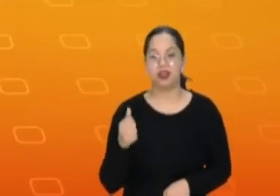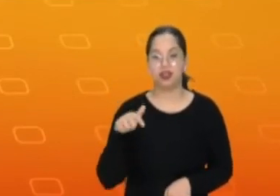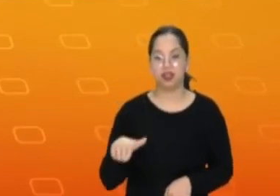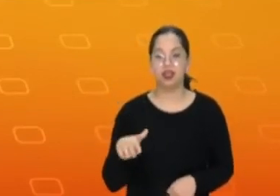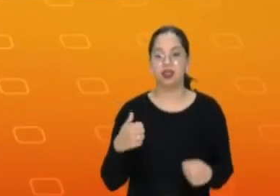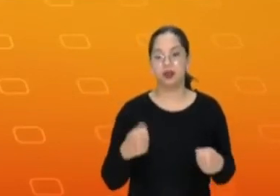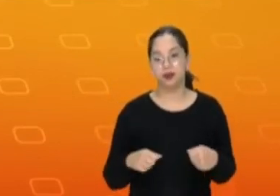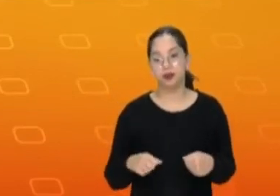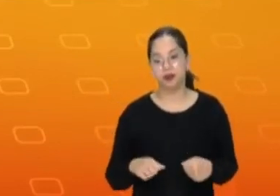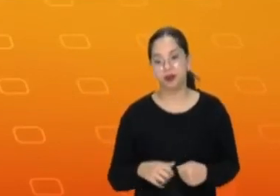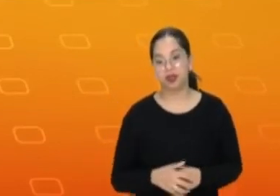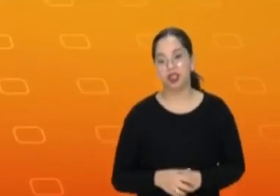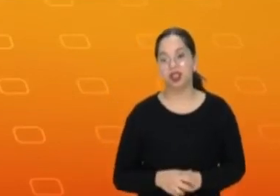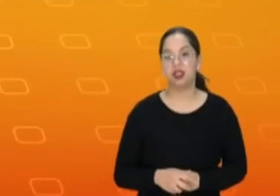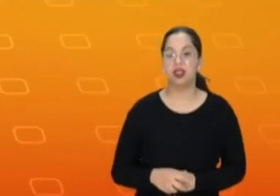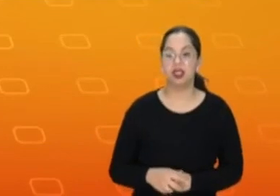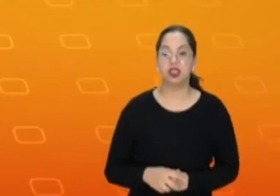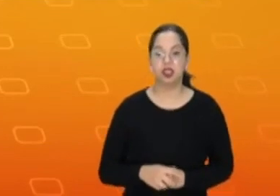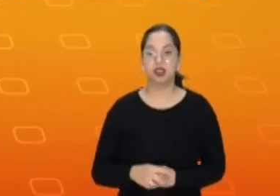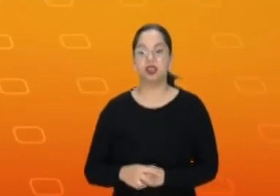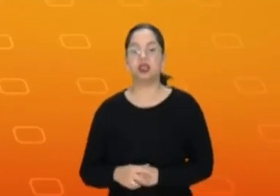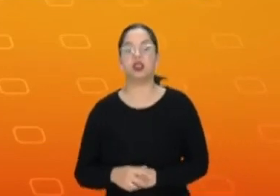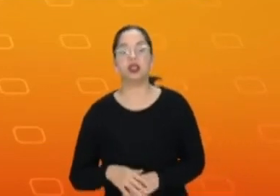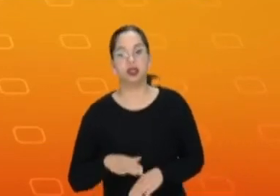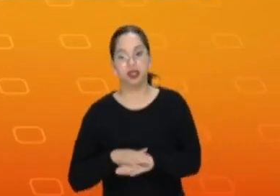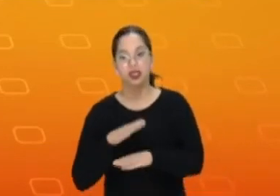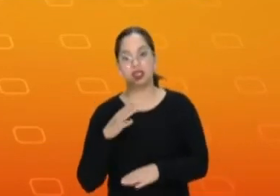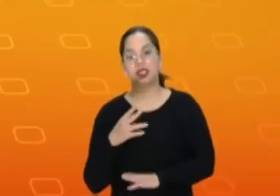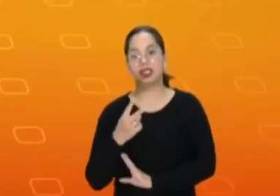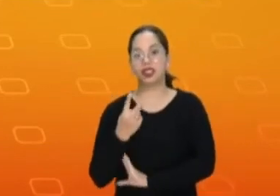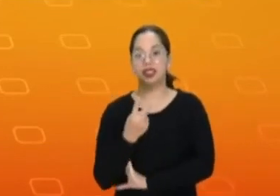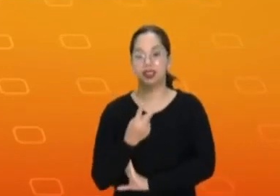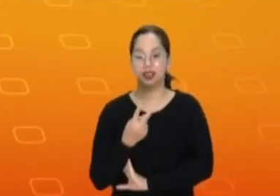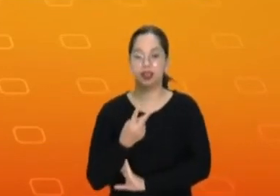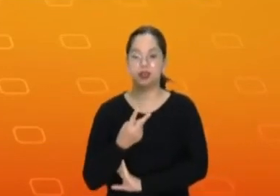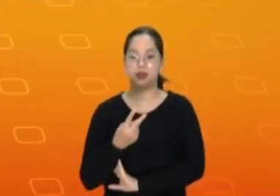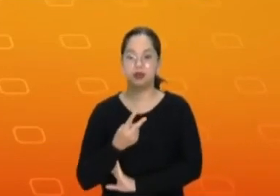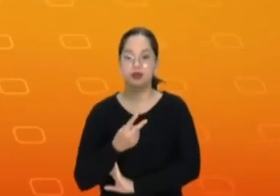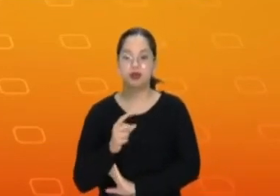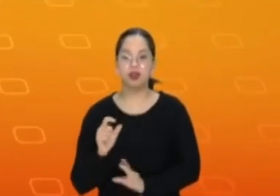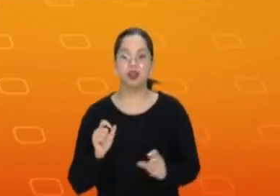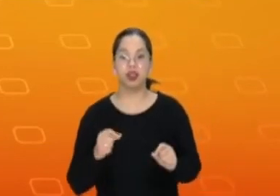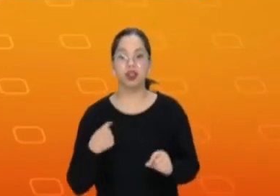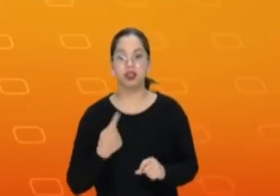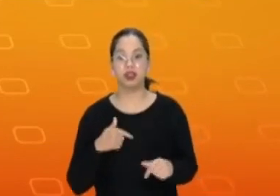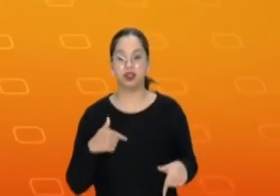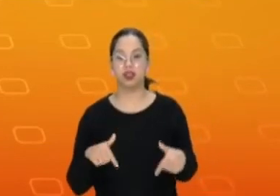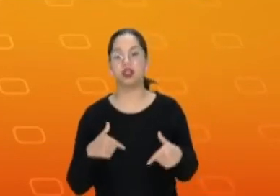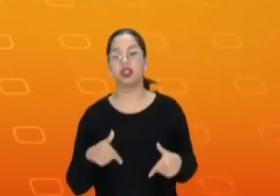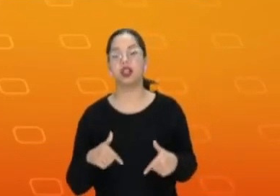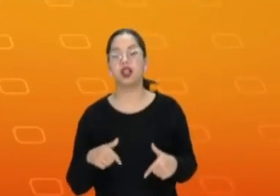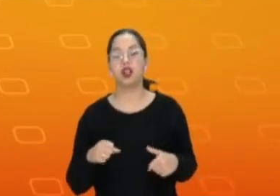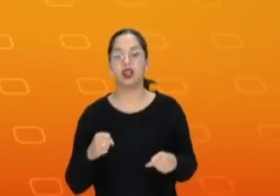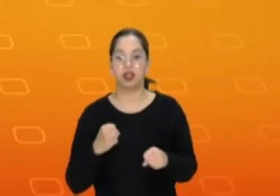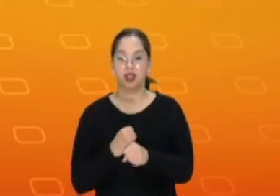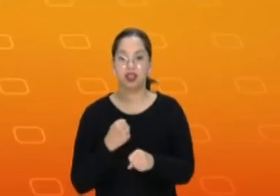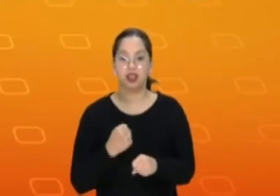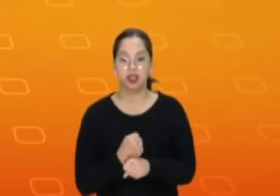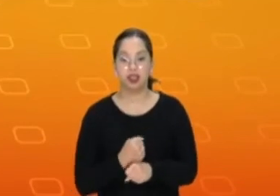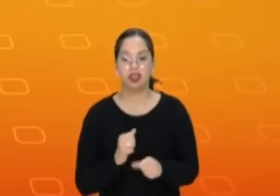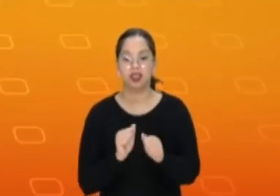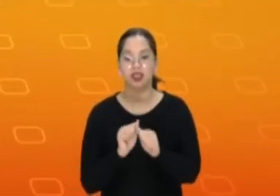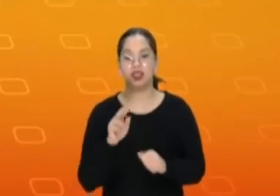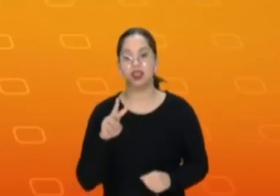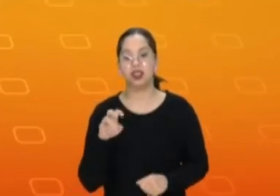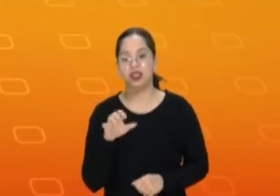vídeo, 2110, incorporação com single link, banda base, mas o que, que a gente trabalha? A construção da VLAN, a topologia